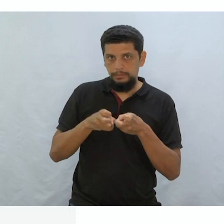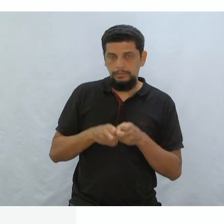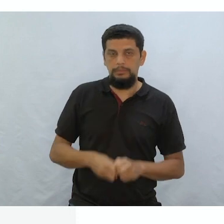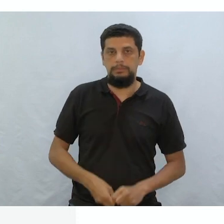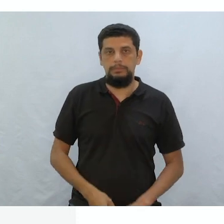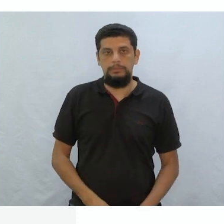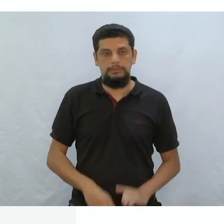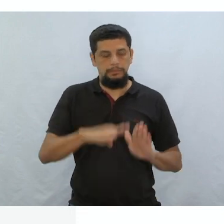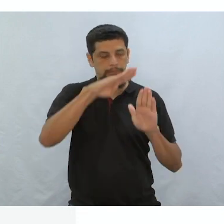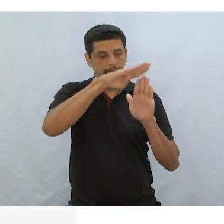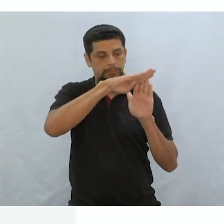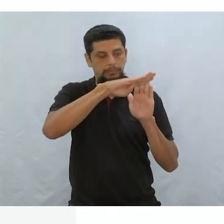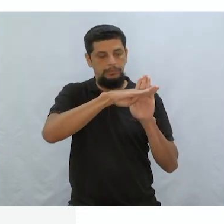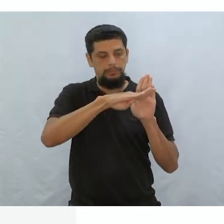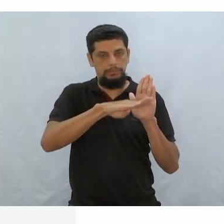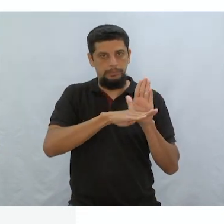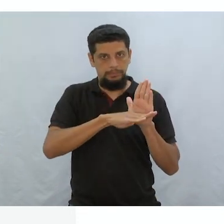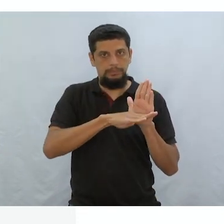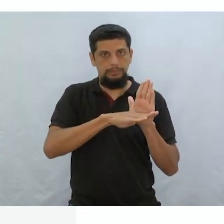Observem lá, rotina.